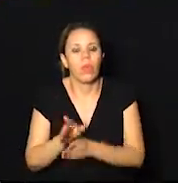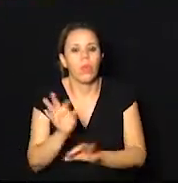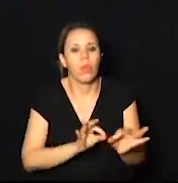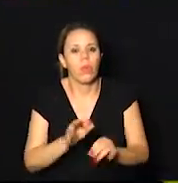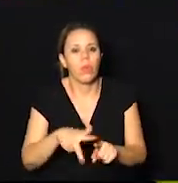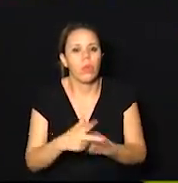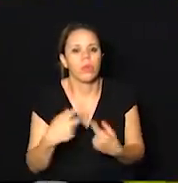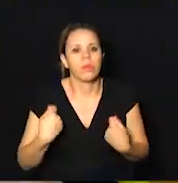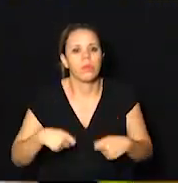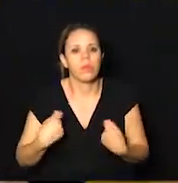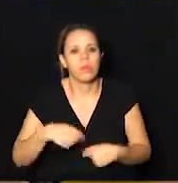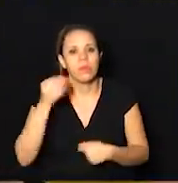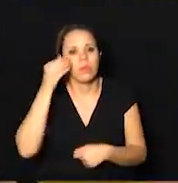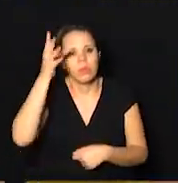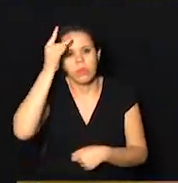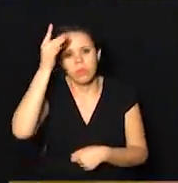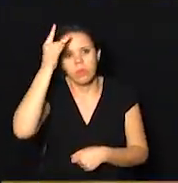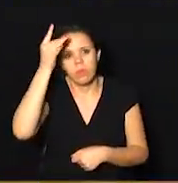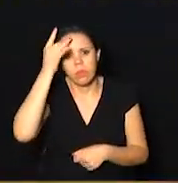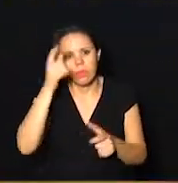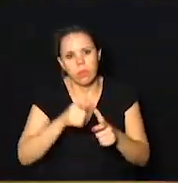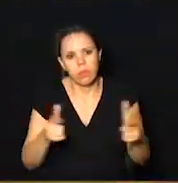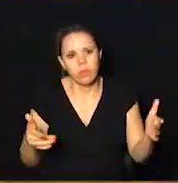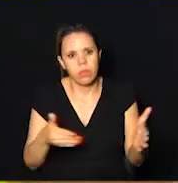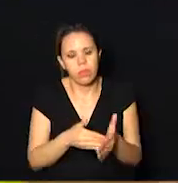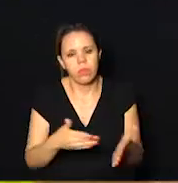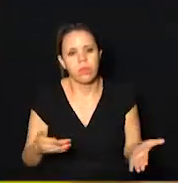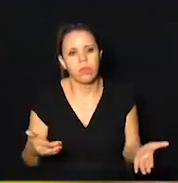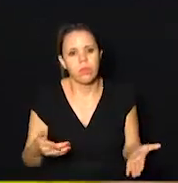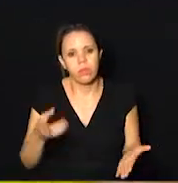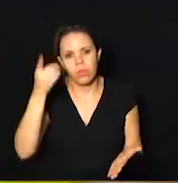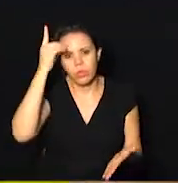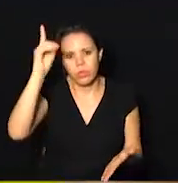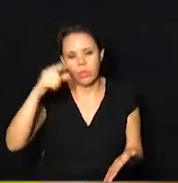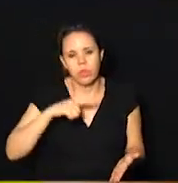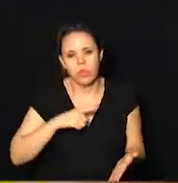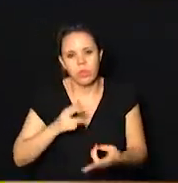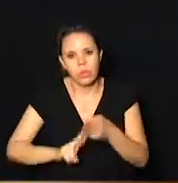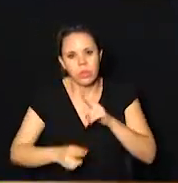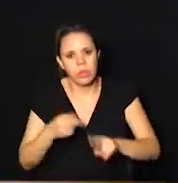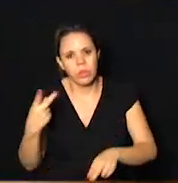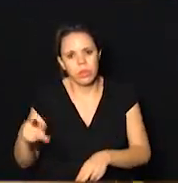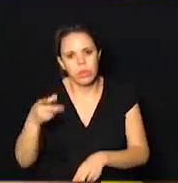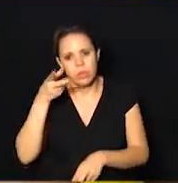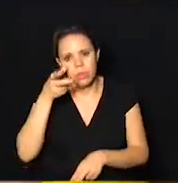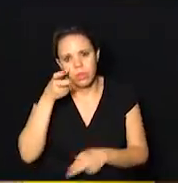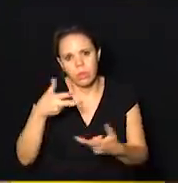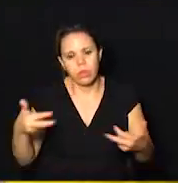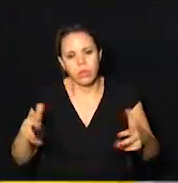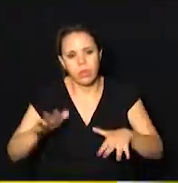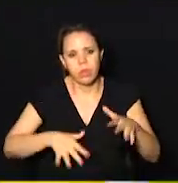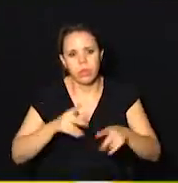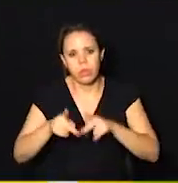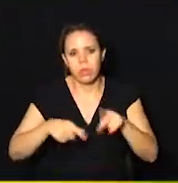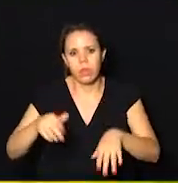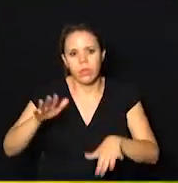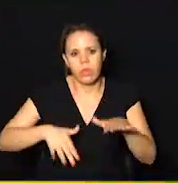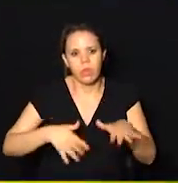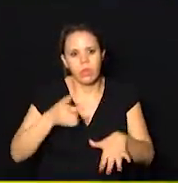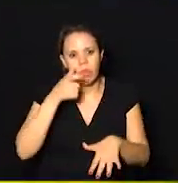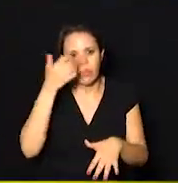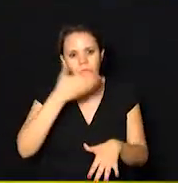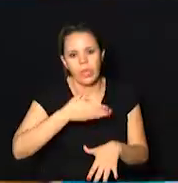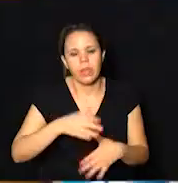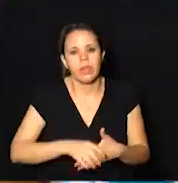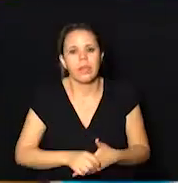isa aí eu tento absorver aquele máximo ali esse dom esse talento que ele tem de ver coisas que muitos eu